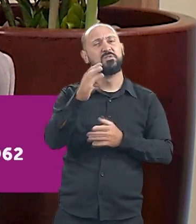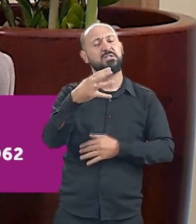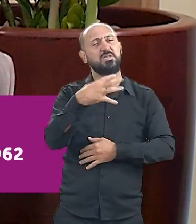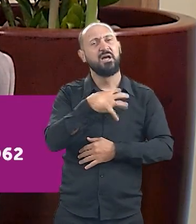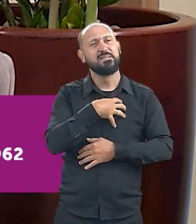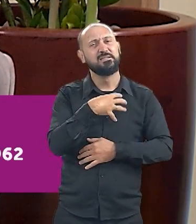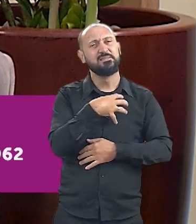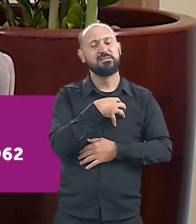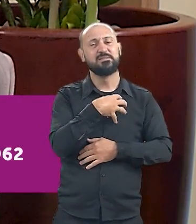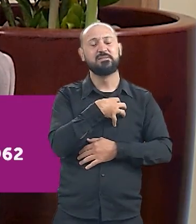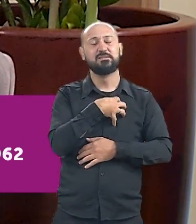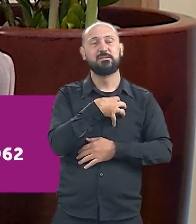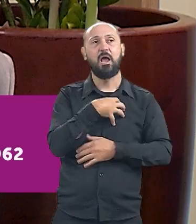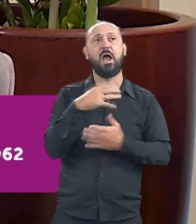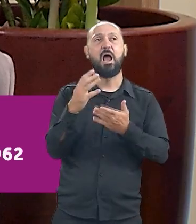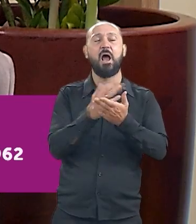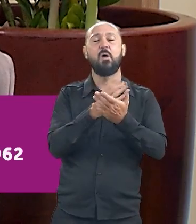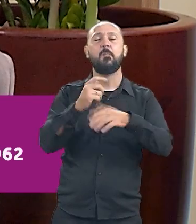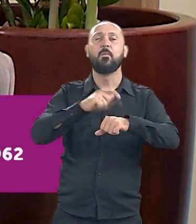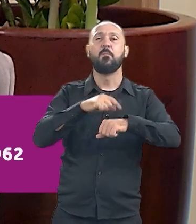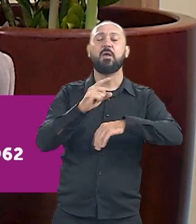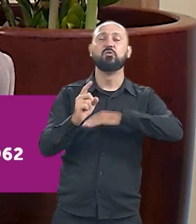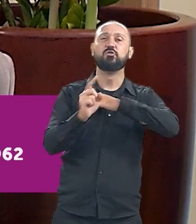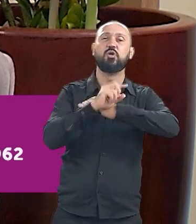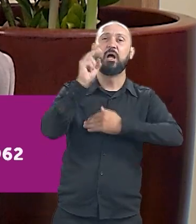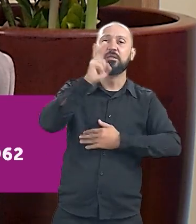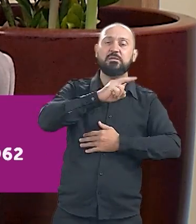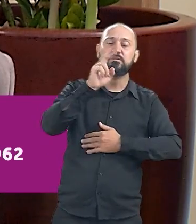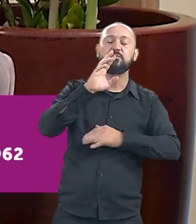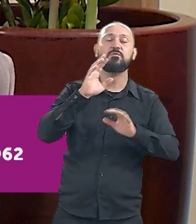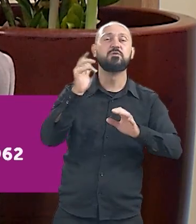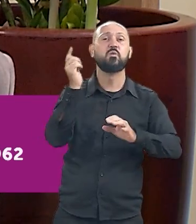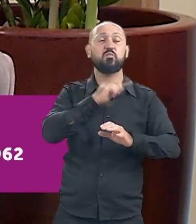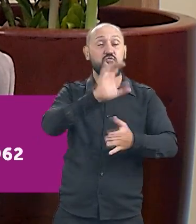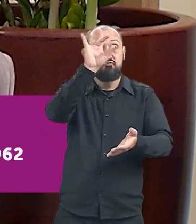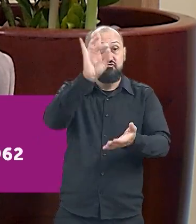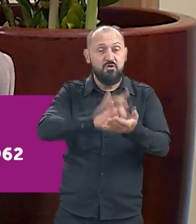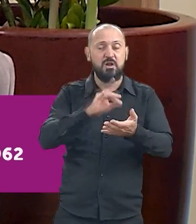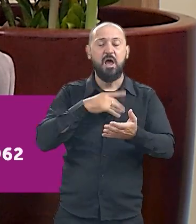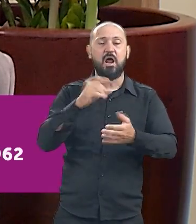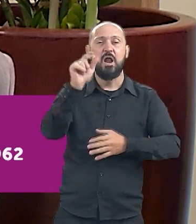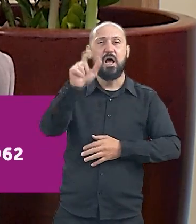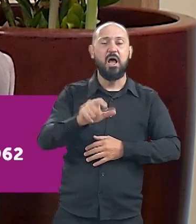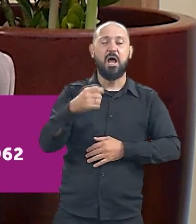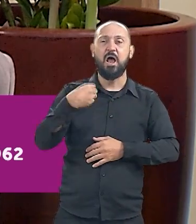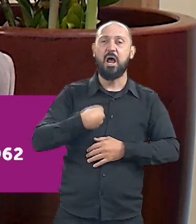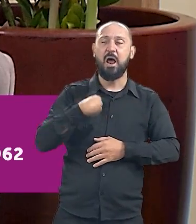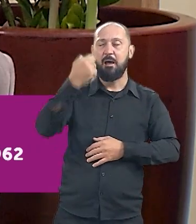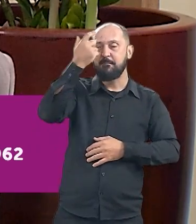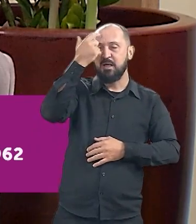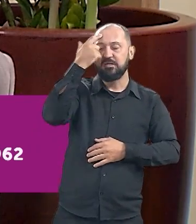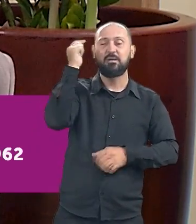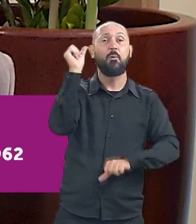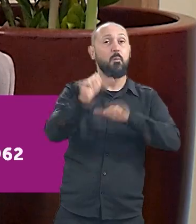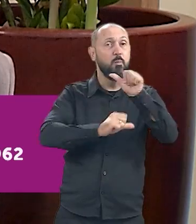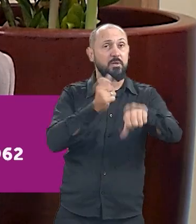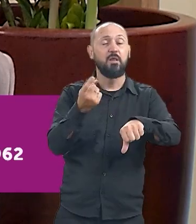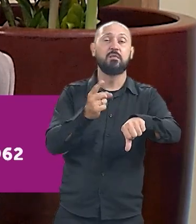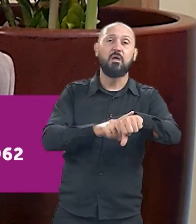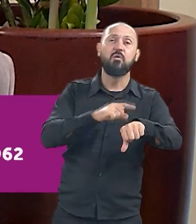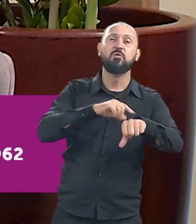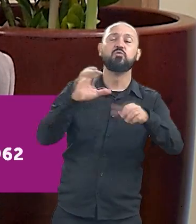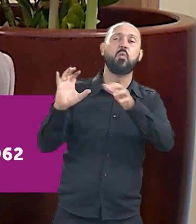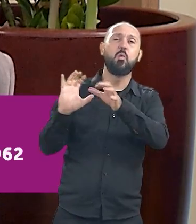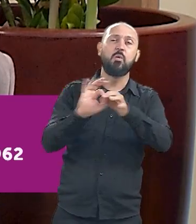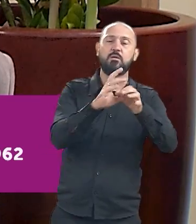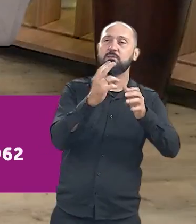por exemplo, em algum plantão seu, que você conseguiu realmente transformar, mudar a ideia de alguma pessoa em relação a um cenário que